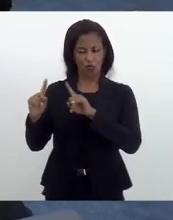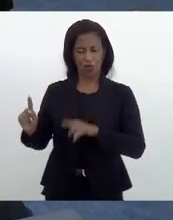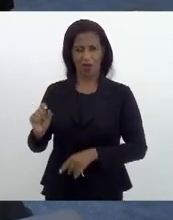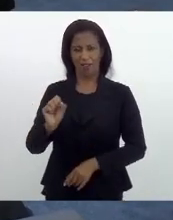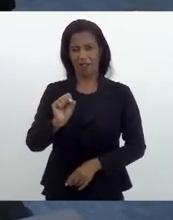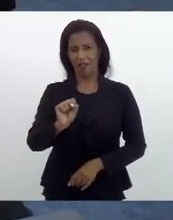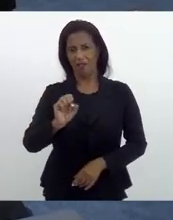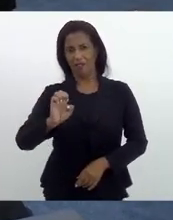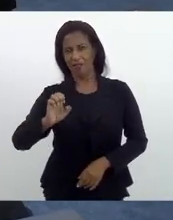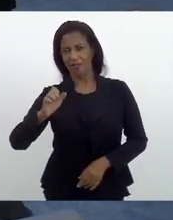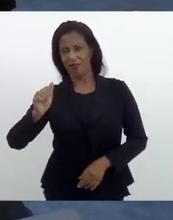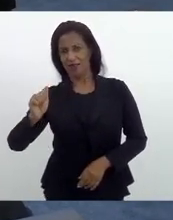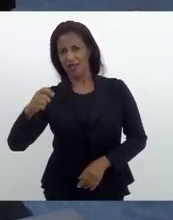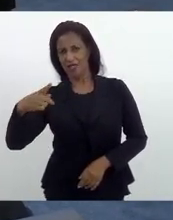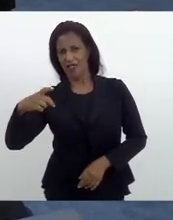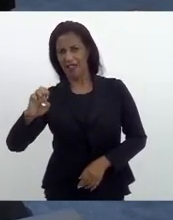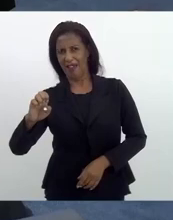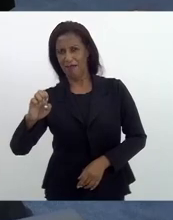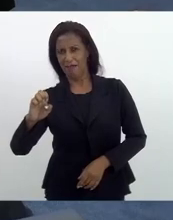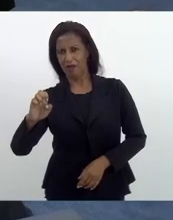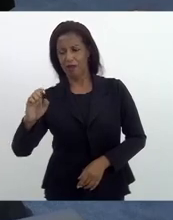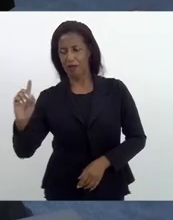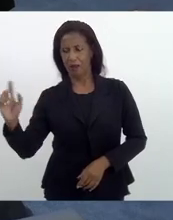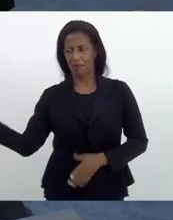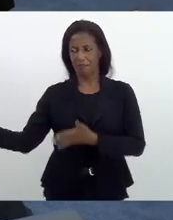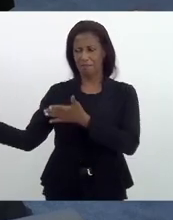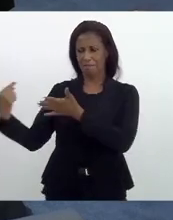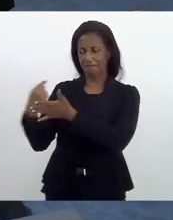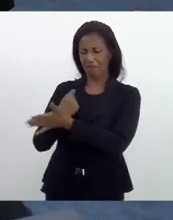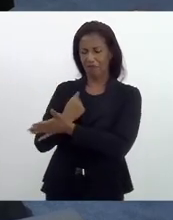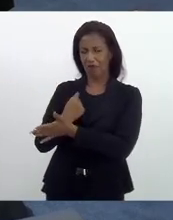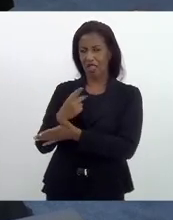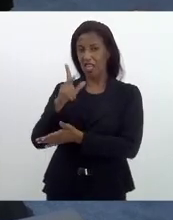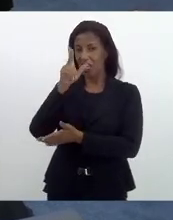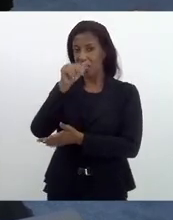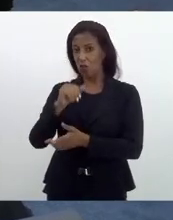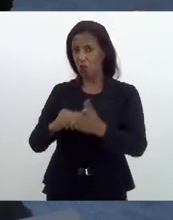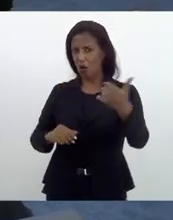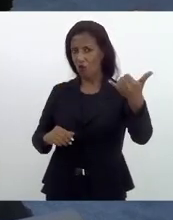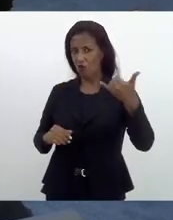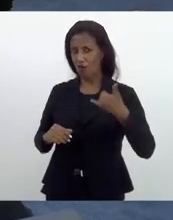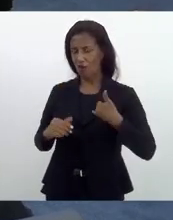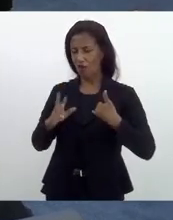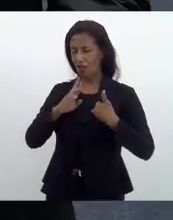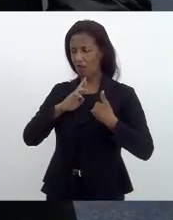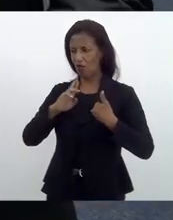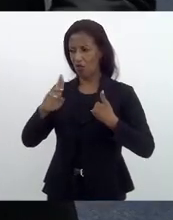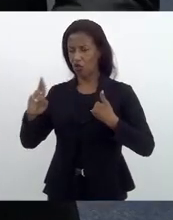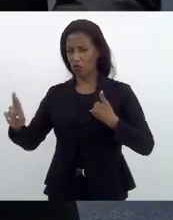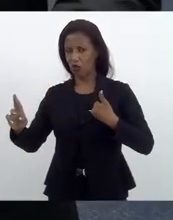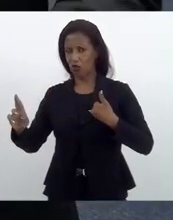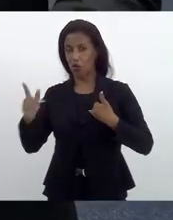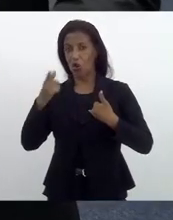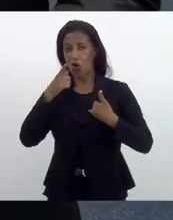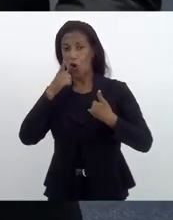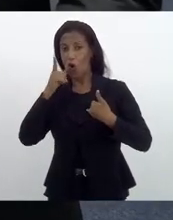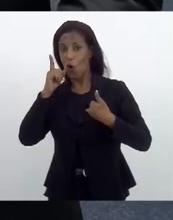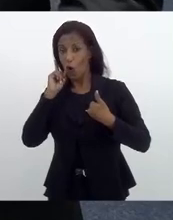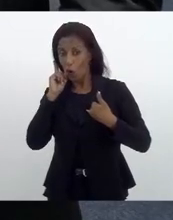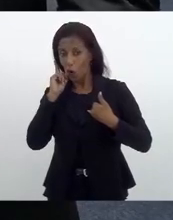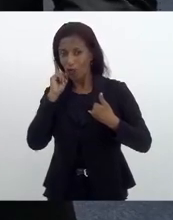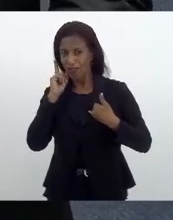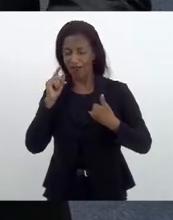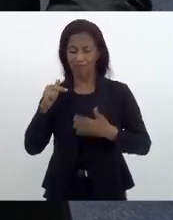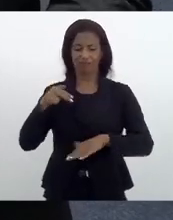que me fez a pergunta, e eu respondi na forma do que o doutor Sérgio me falou. O funcionário ontem colocou aqui, e vossa